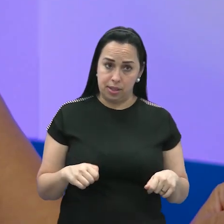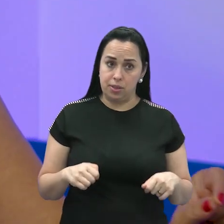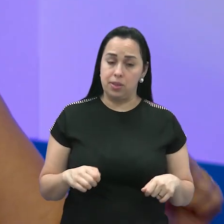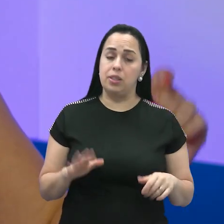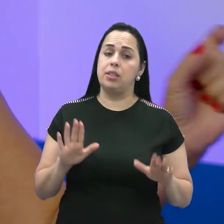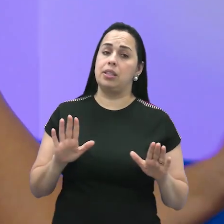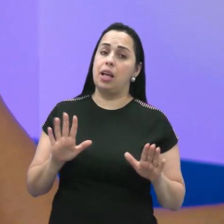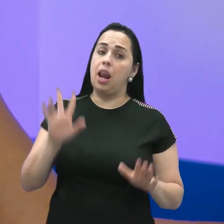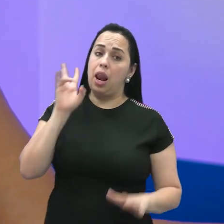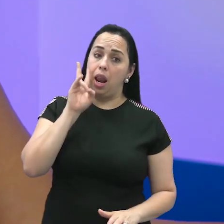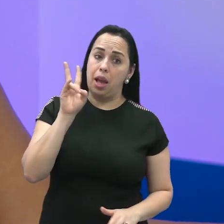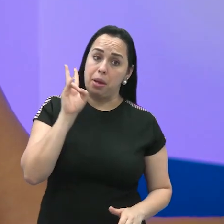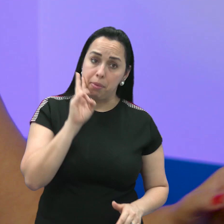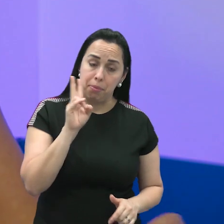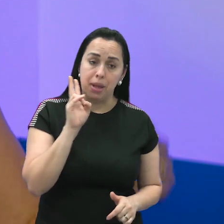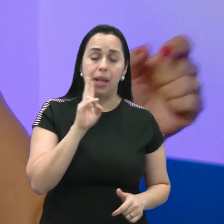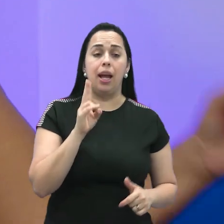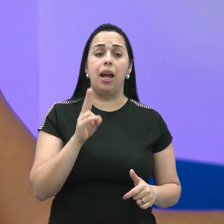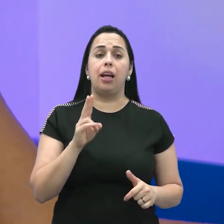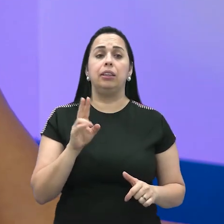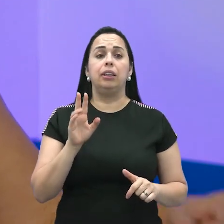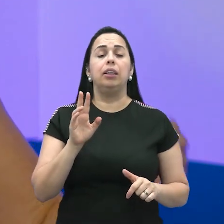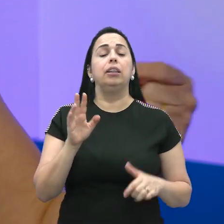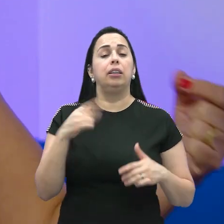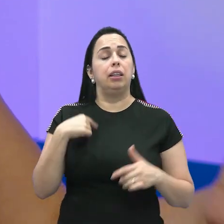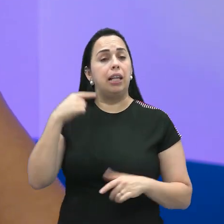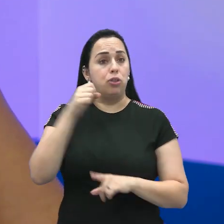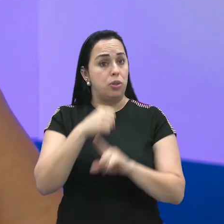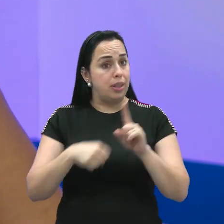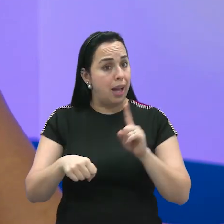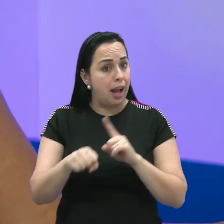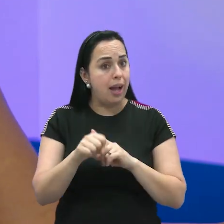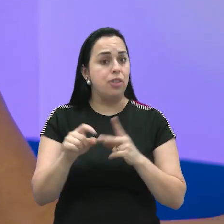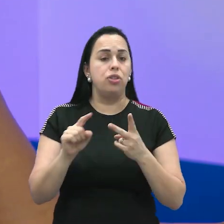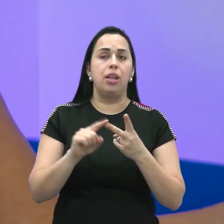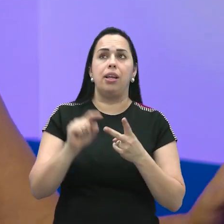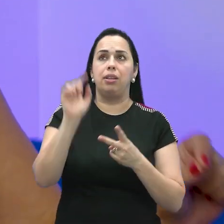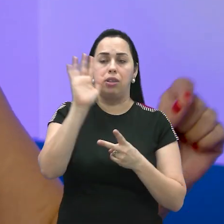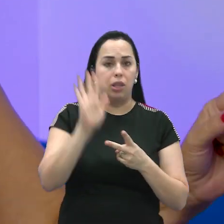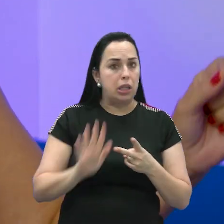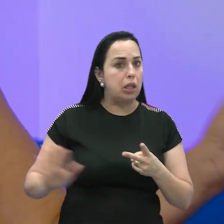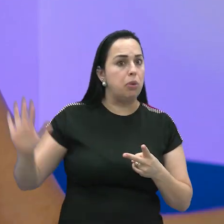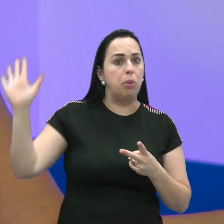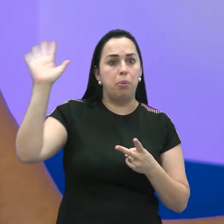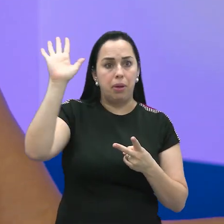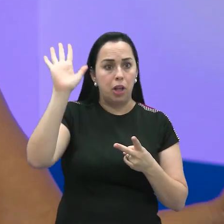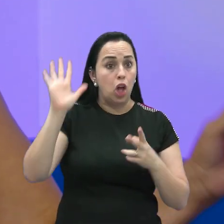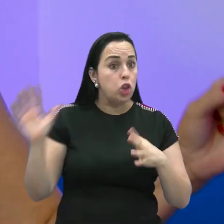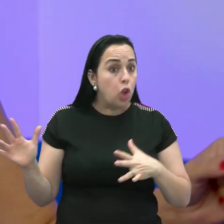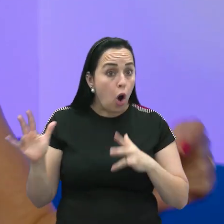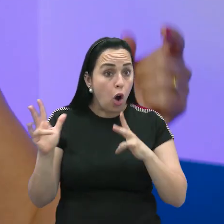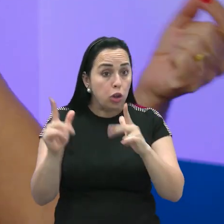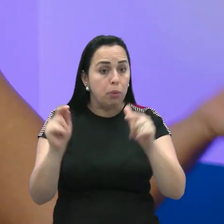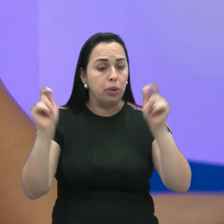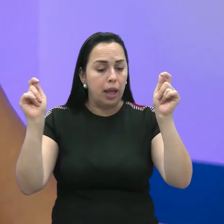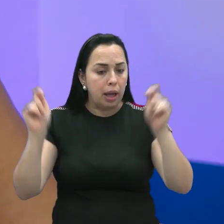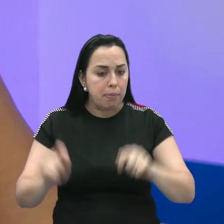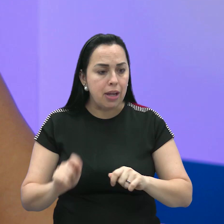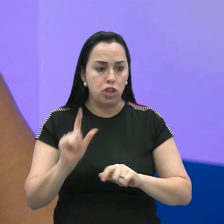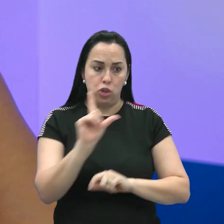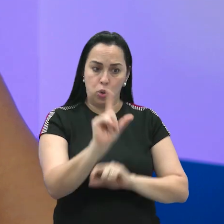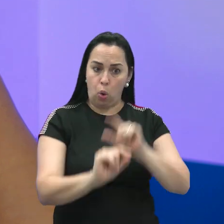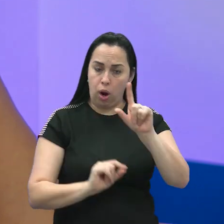os nossos recortes, né, geográficos, sociais. Então, nem todo mundo vai poder